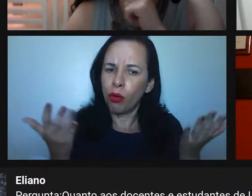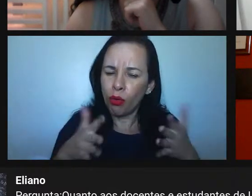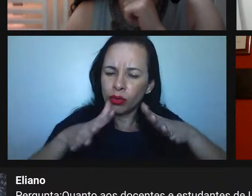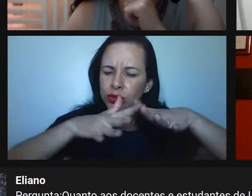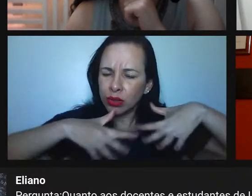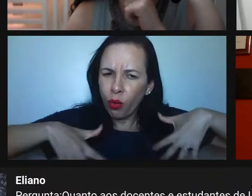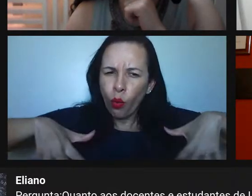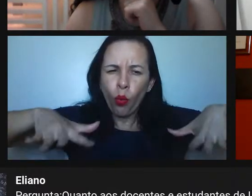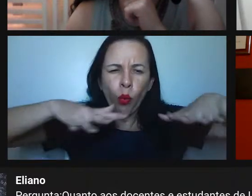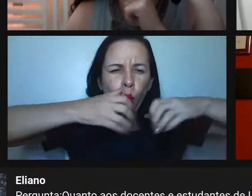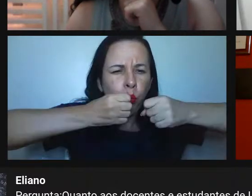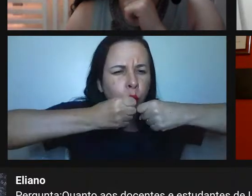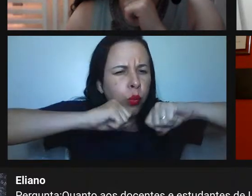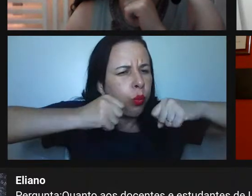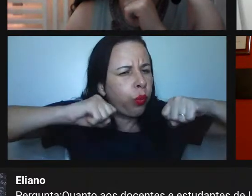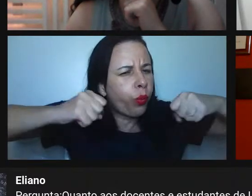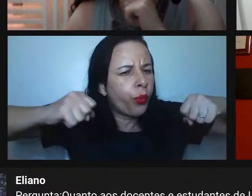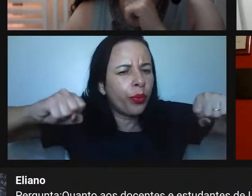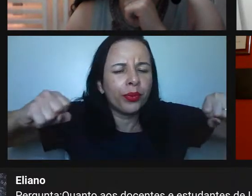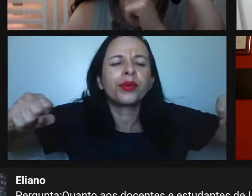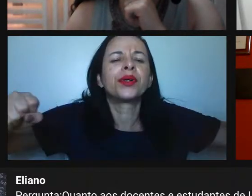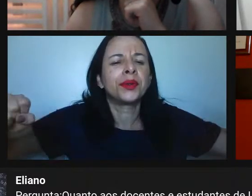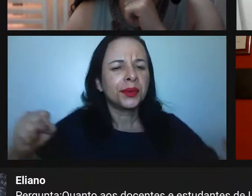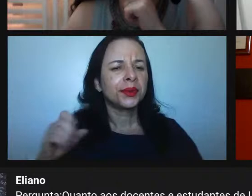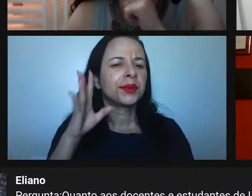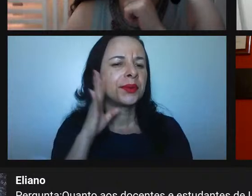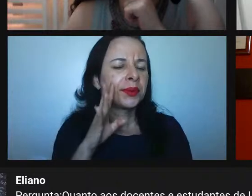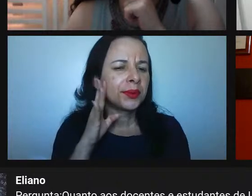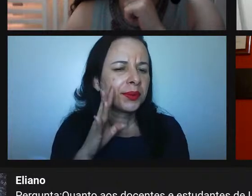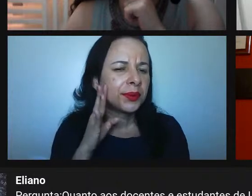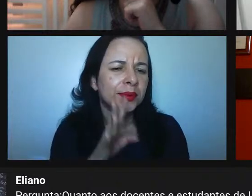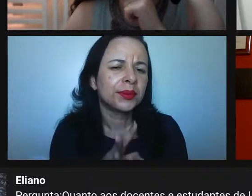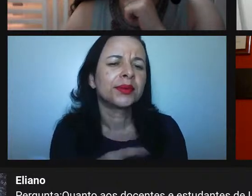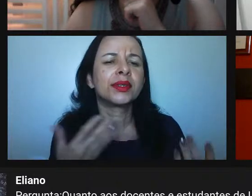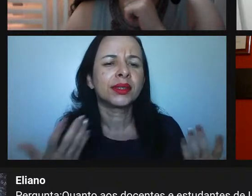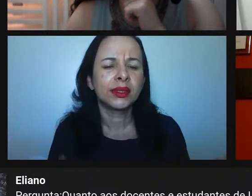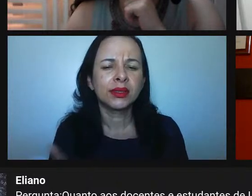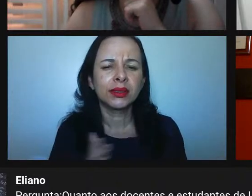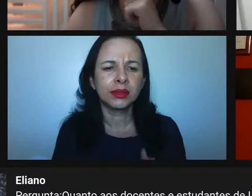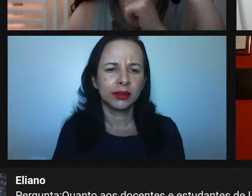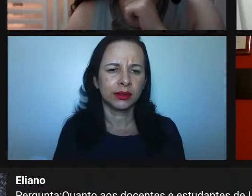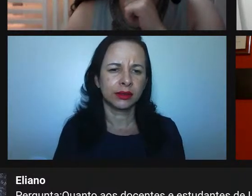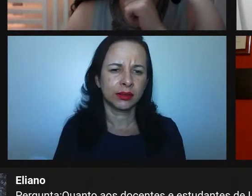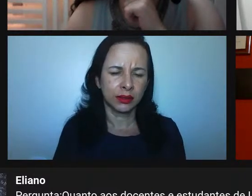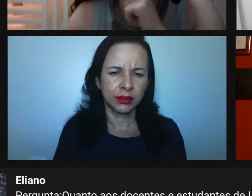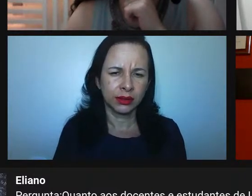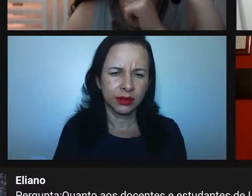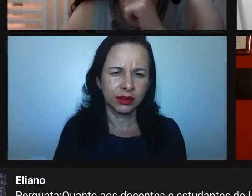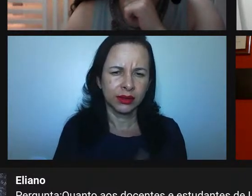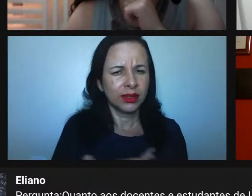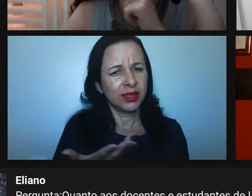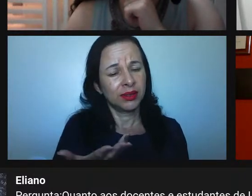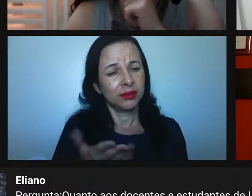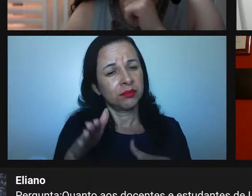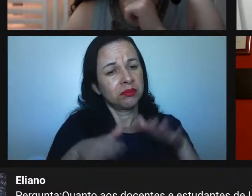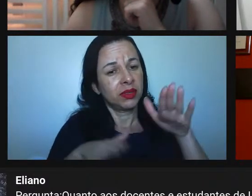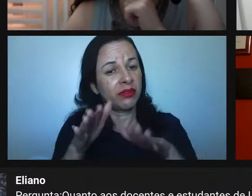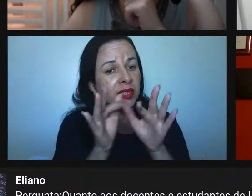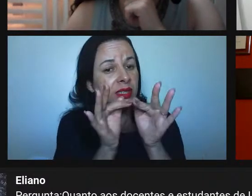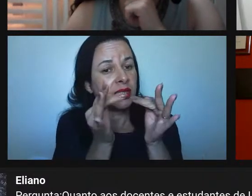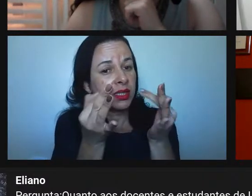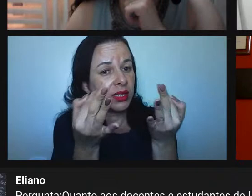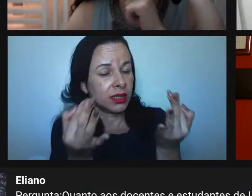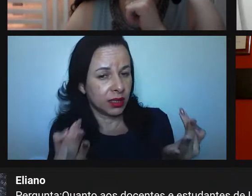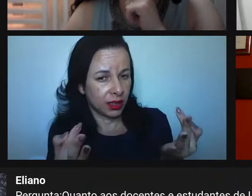e Leandro e muito interessante e novamente é uma área que por menor por simples que seja